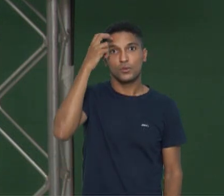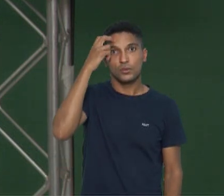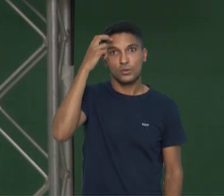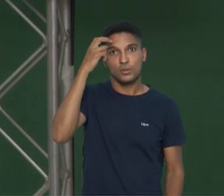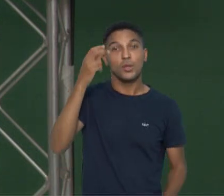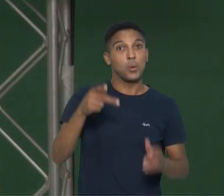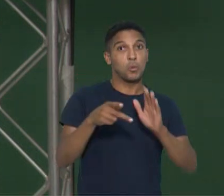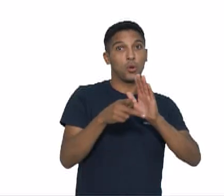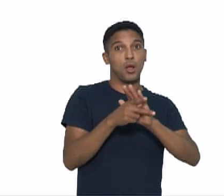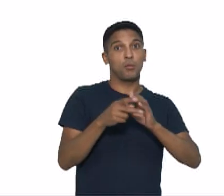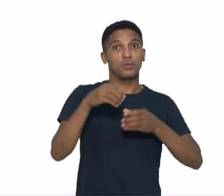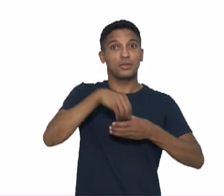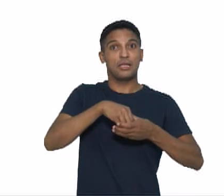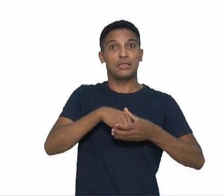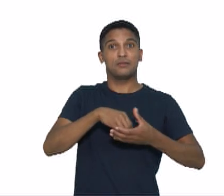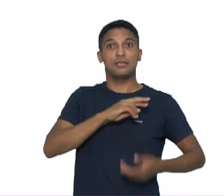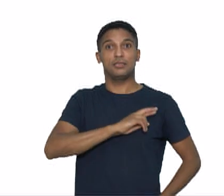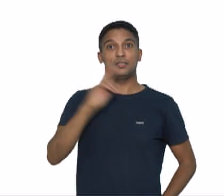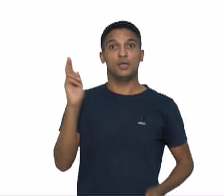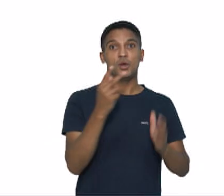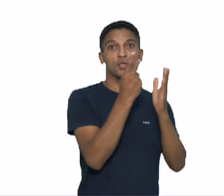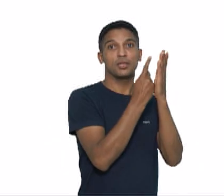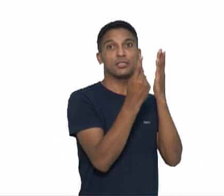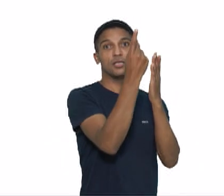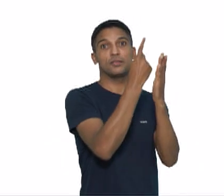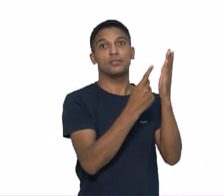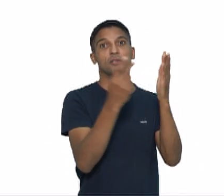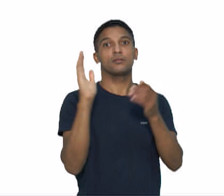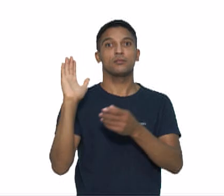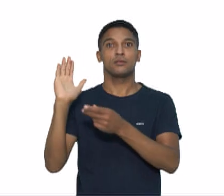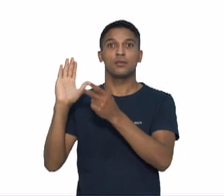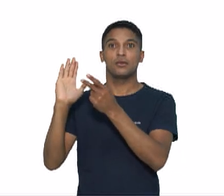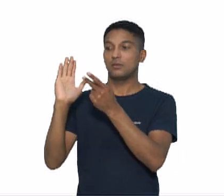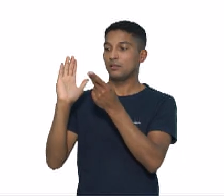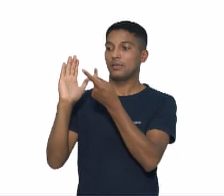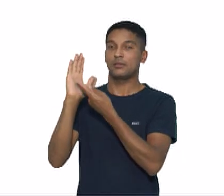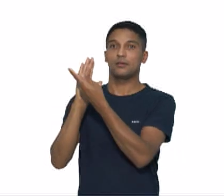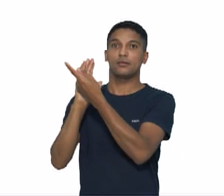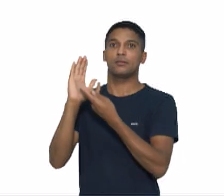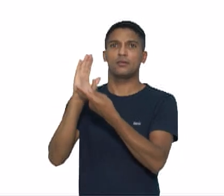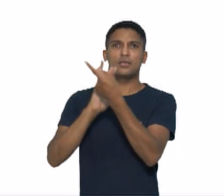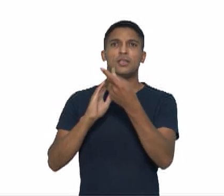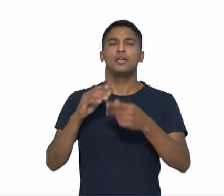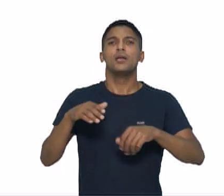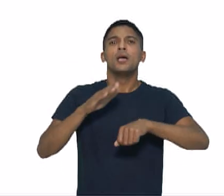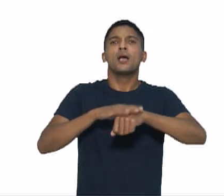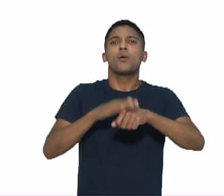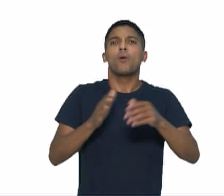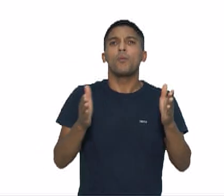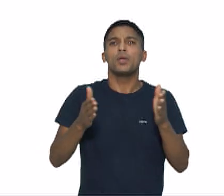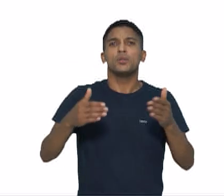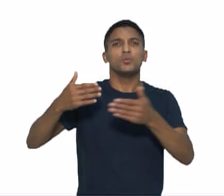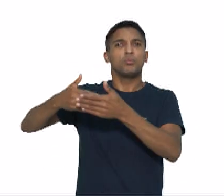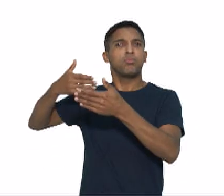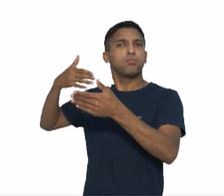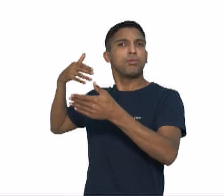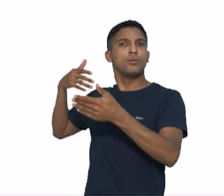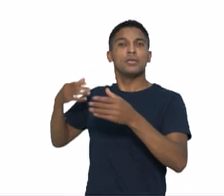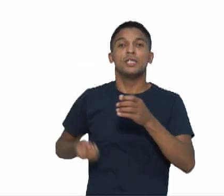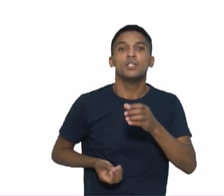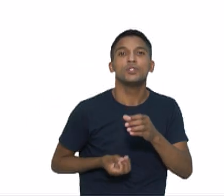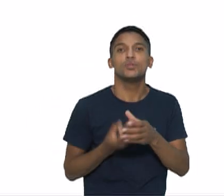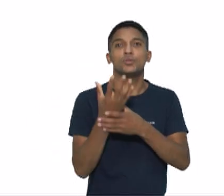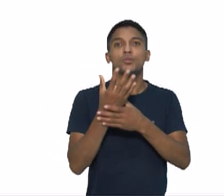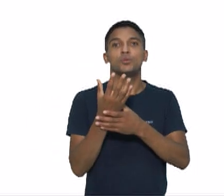lá? Em qual período da história da arte surgiram os vitrais com vidros coloridos que iluminam